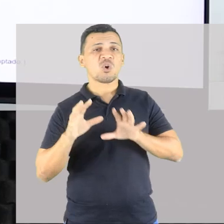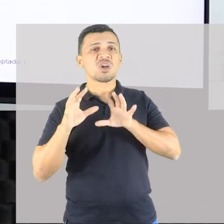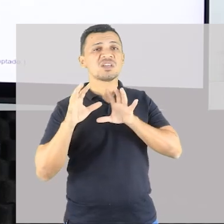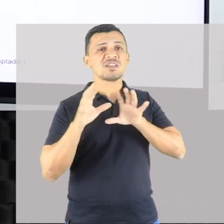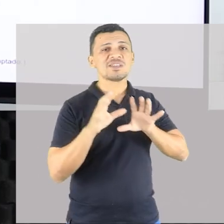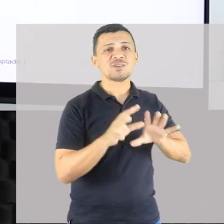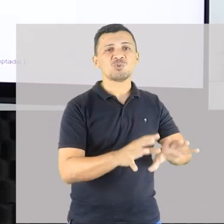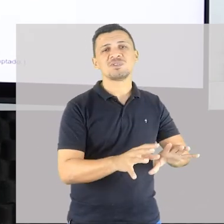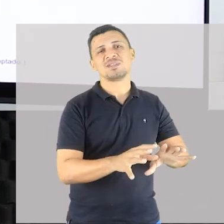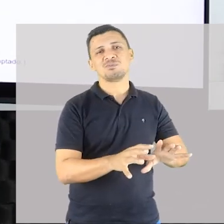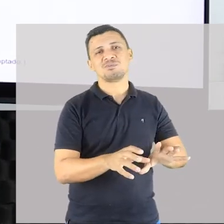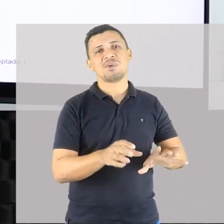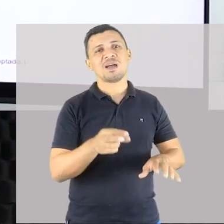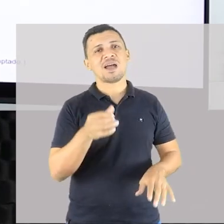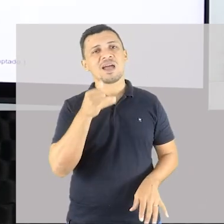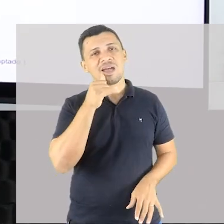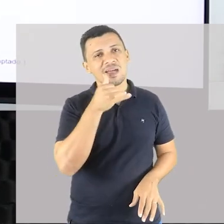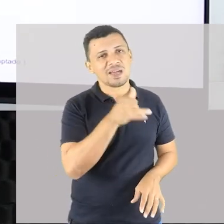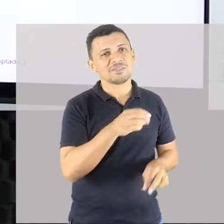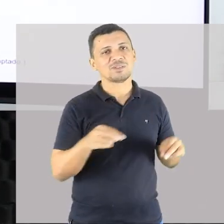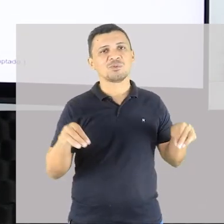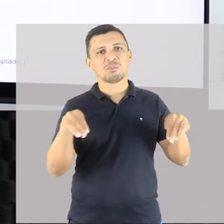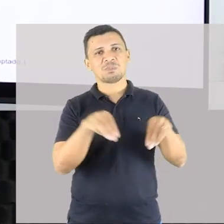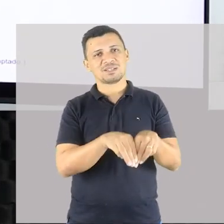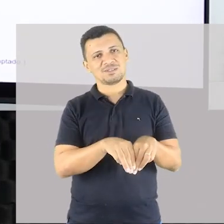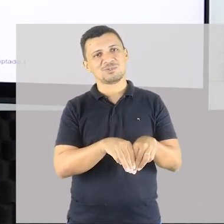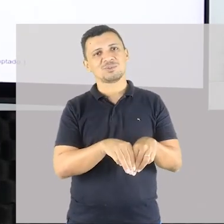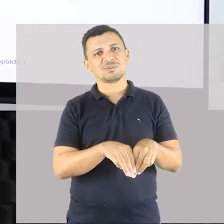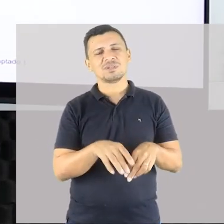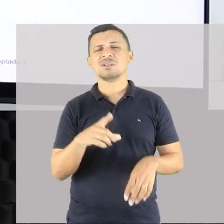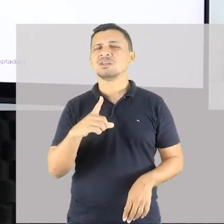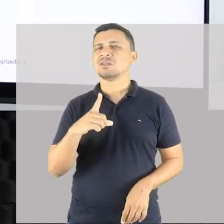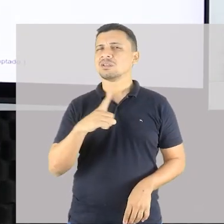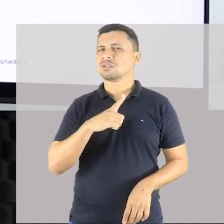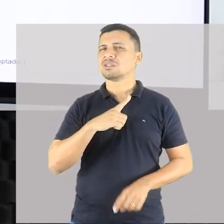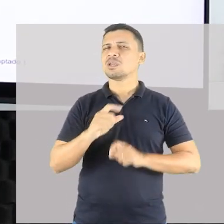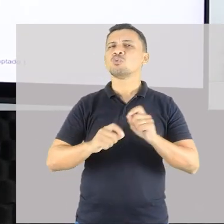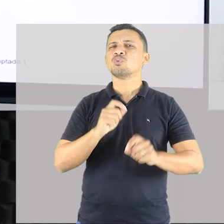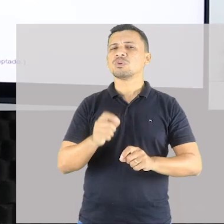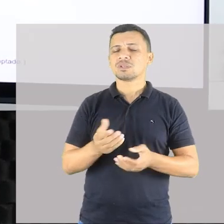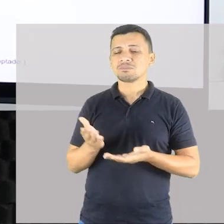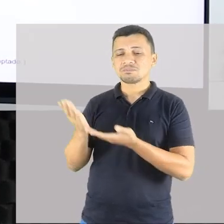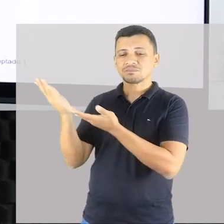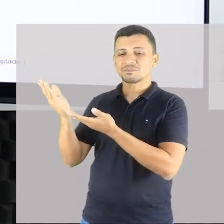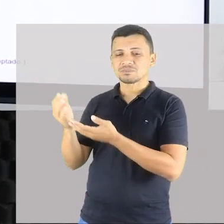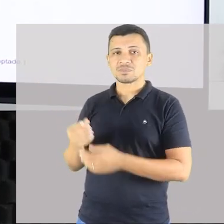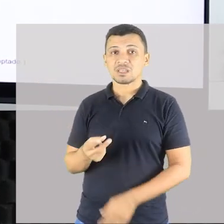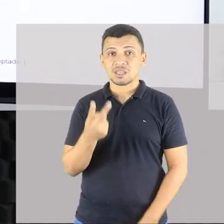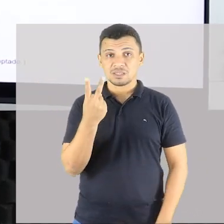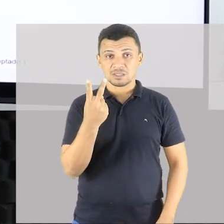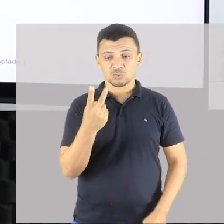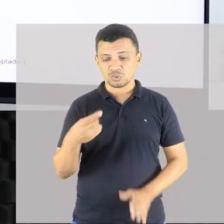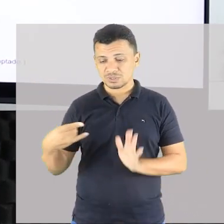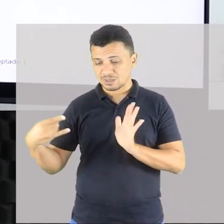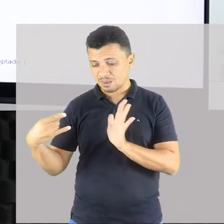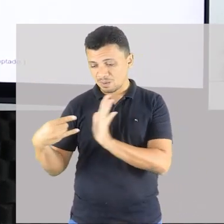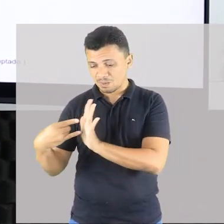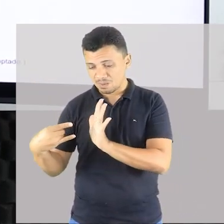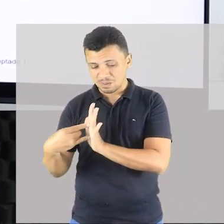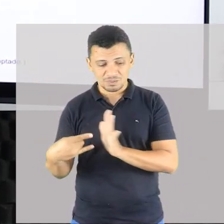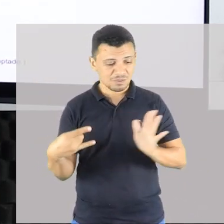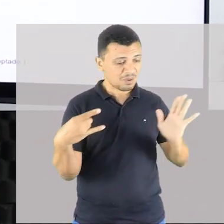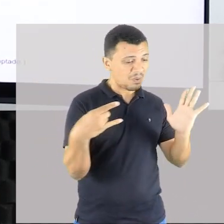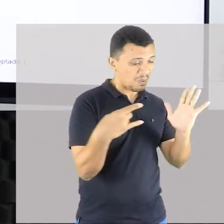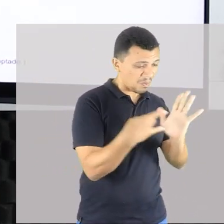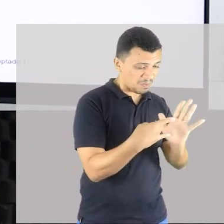eletromagnética, certo? Aqui, o que é que eu tenho? Aqui eu tenho dois ímãs, tá? Porque aqui está